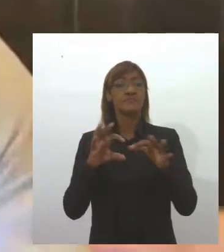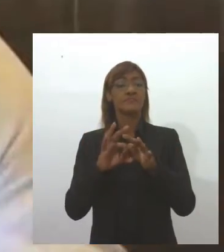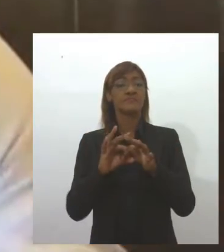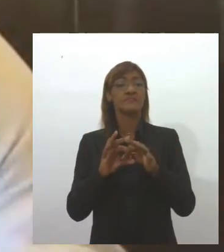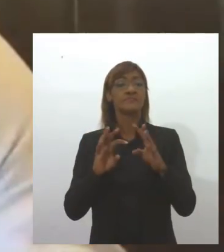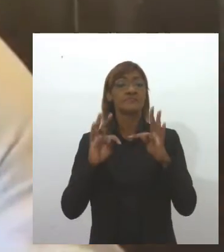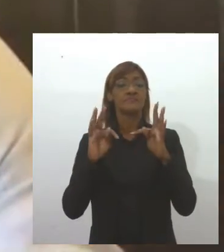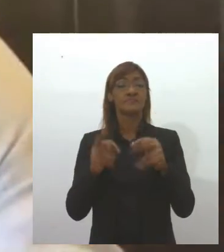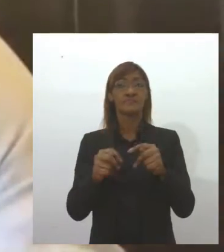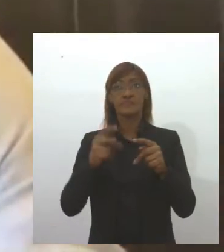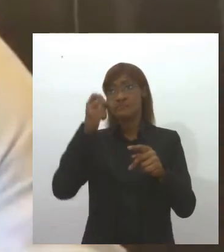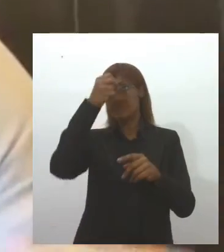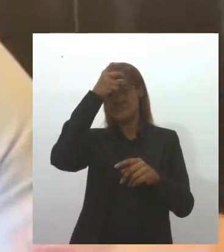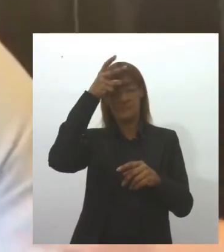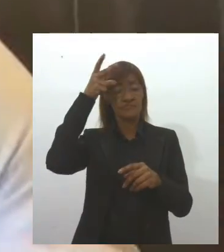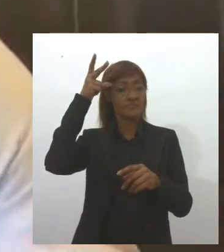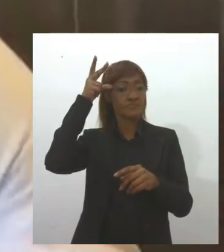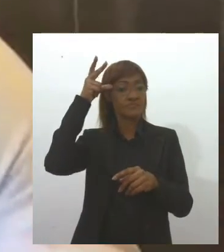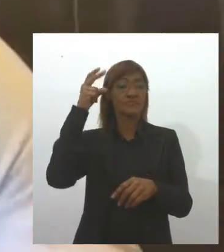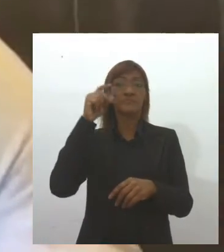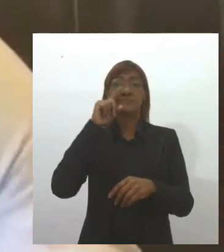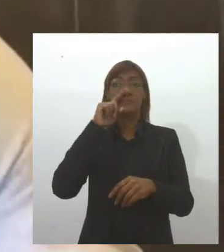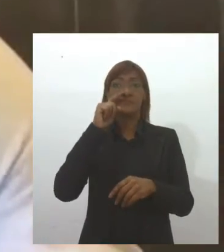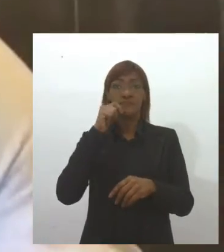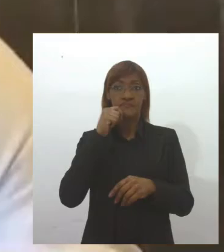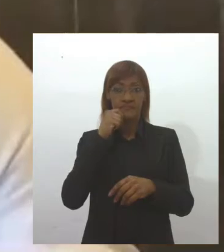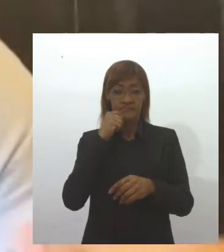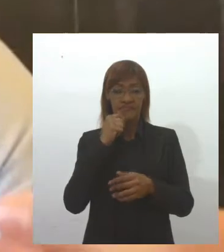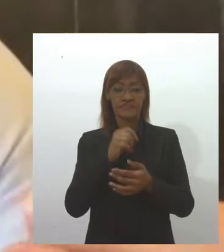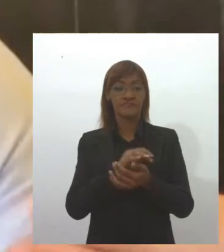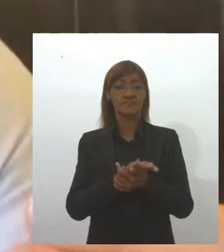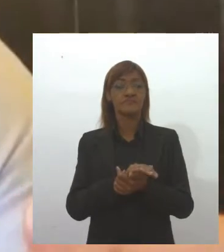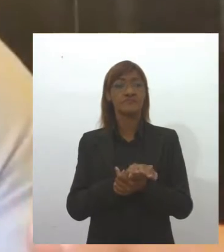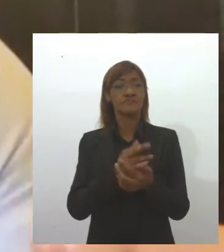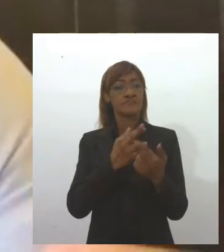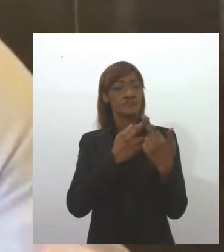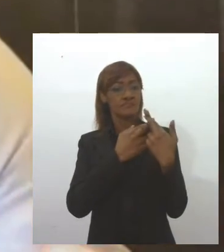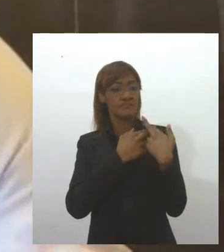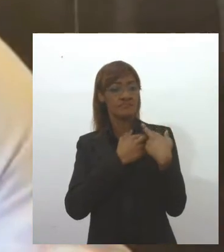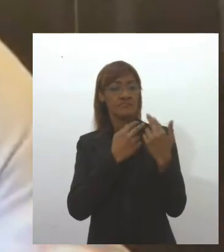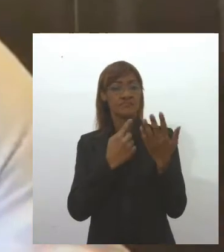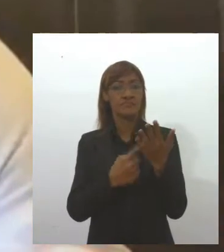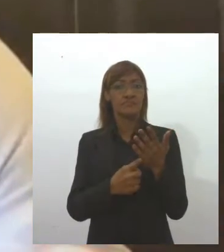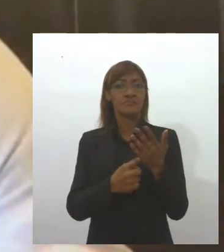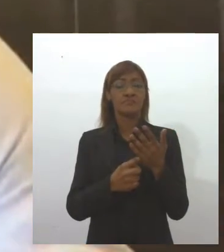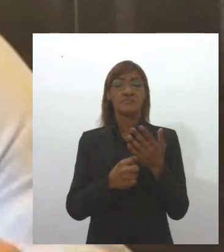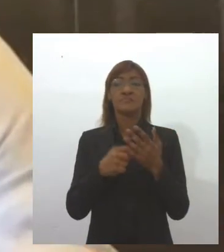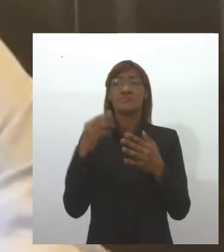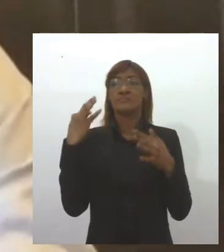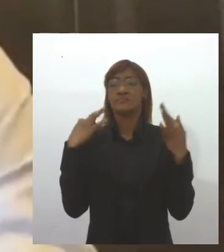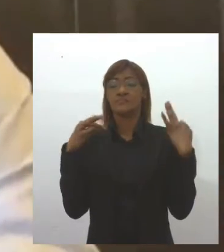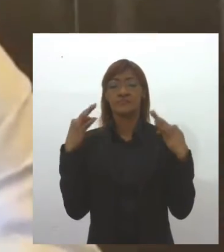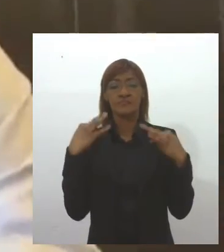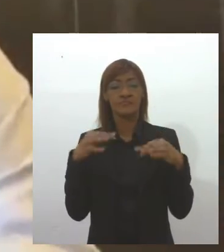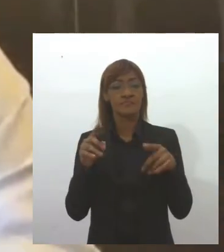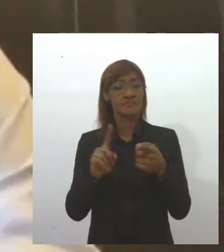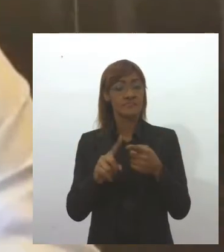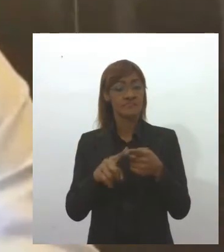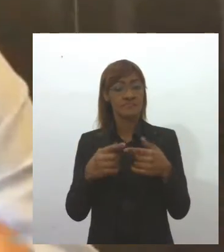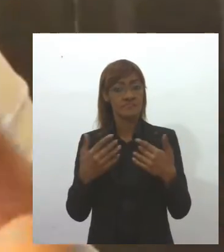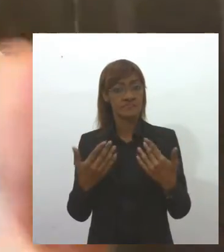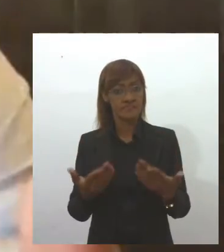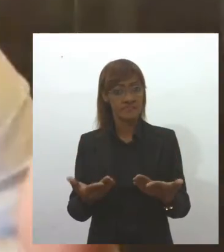união da Prefeitura de Aracaju, que está comprometida com o turismo, a união do governo do estado também, que está comprometido, e do poder